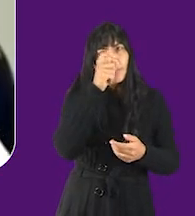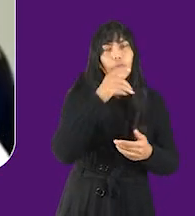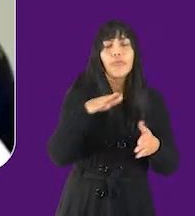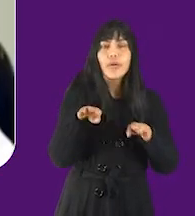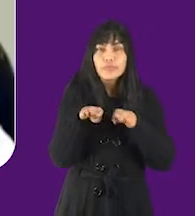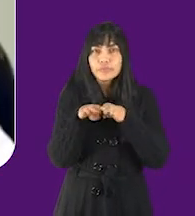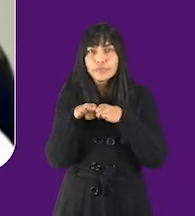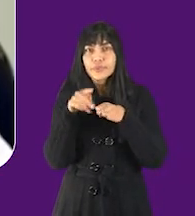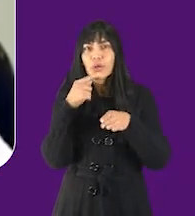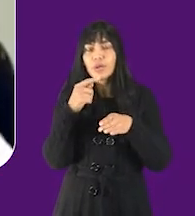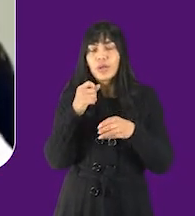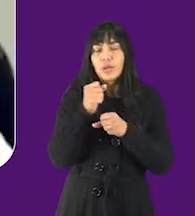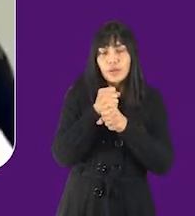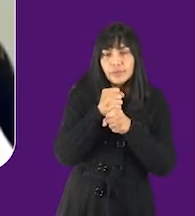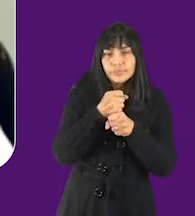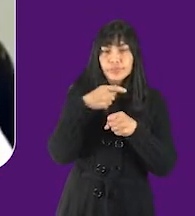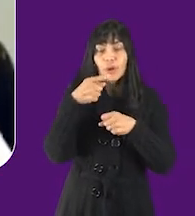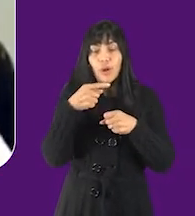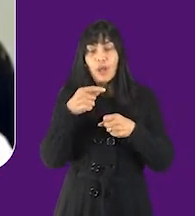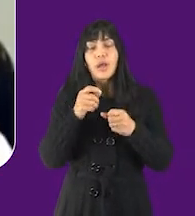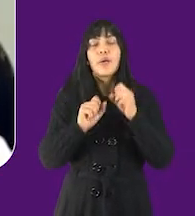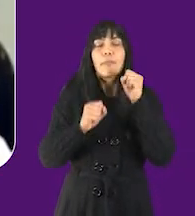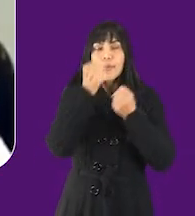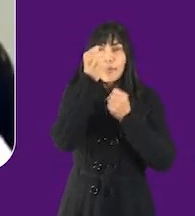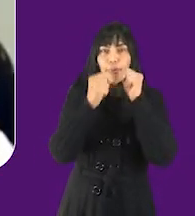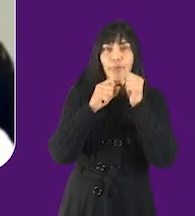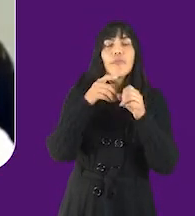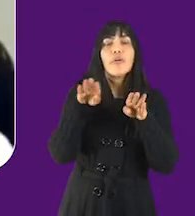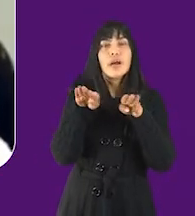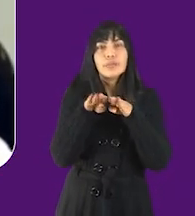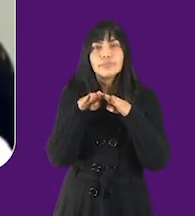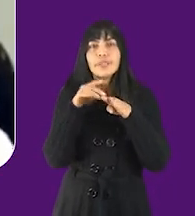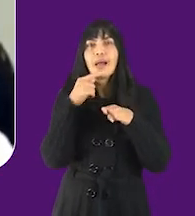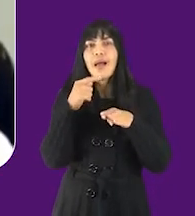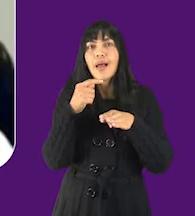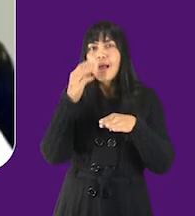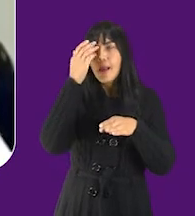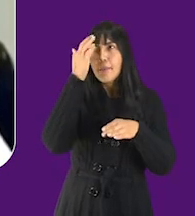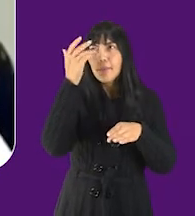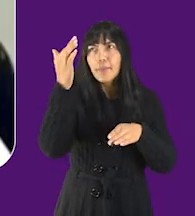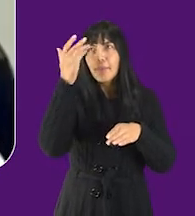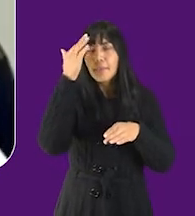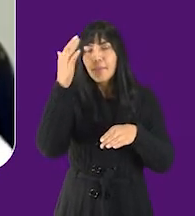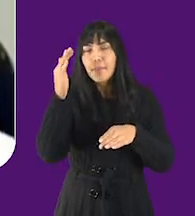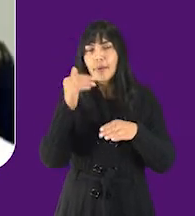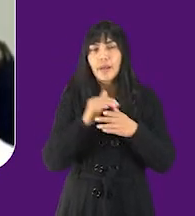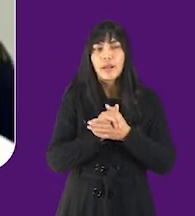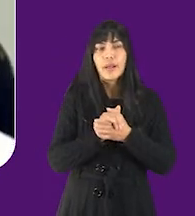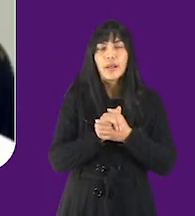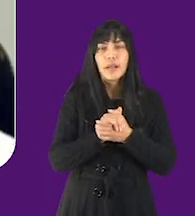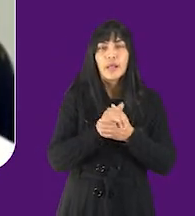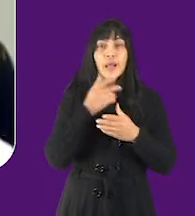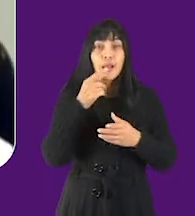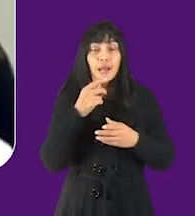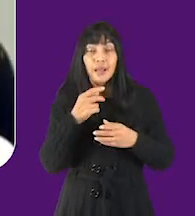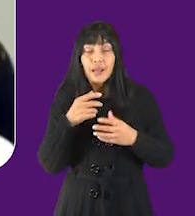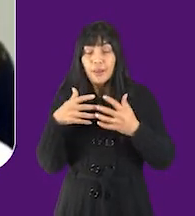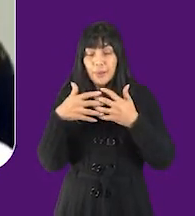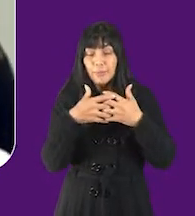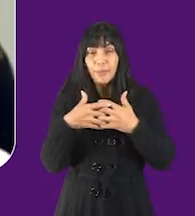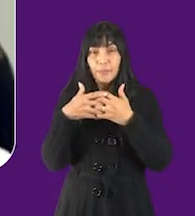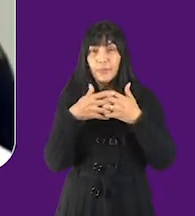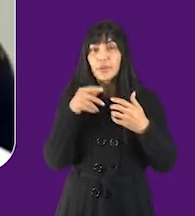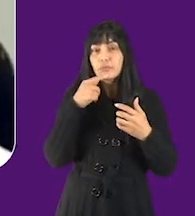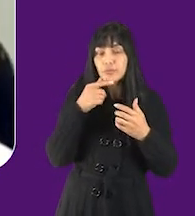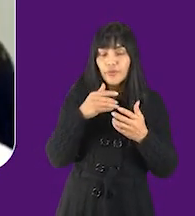quando se amplia, se constrói novas fábricas em outras regiões, a famosa replicabilidade ela é complicada se